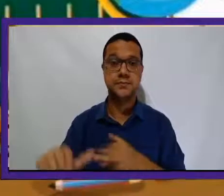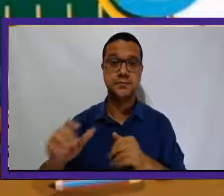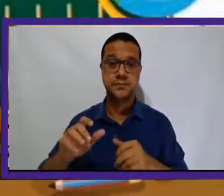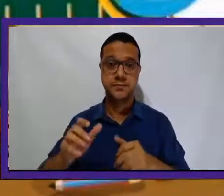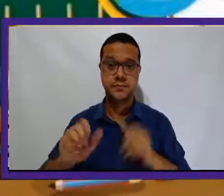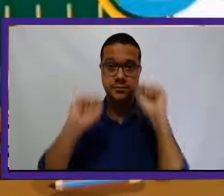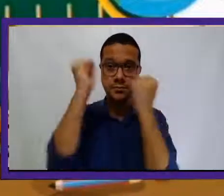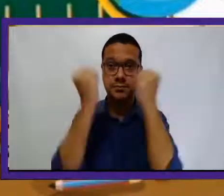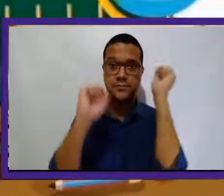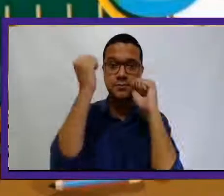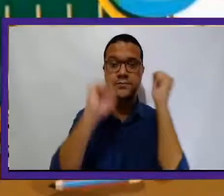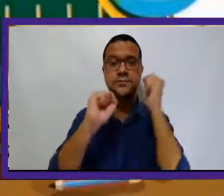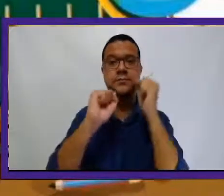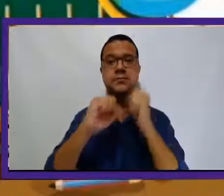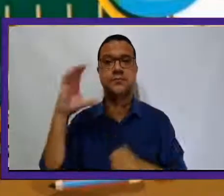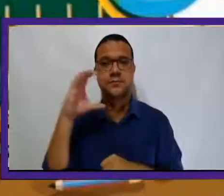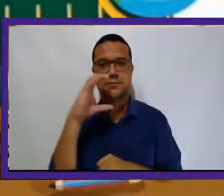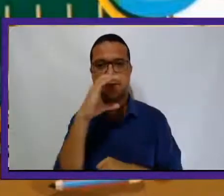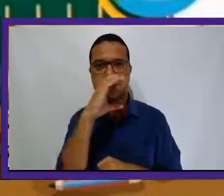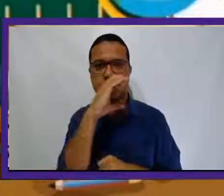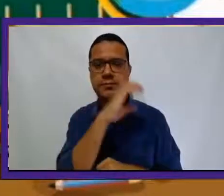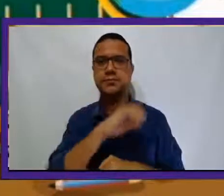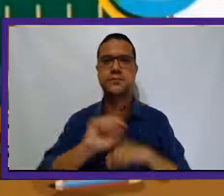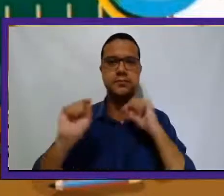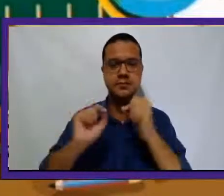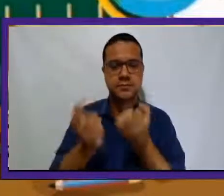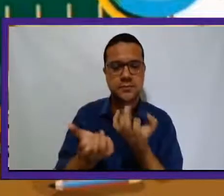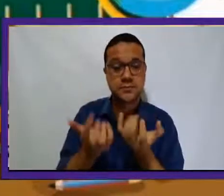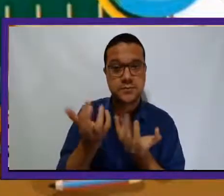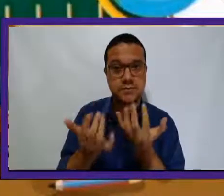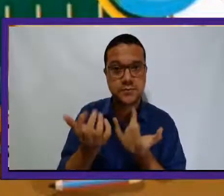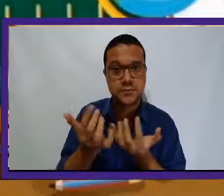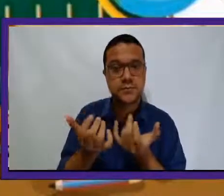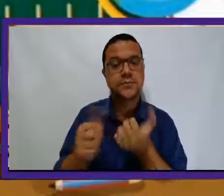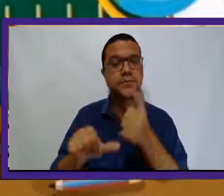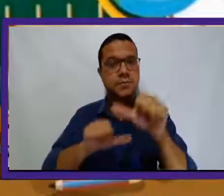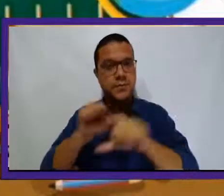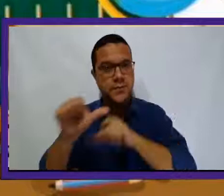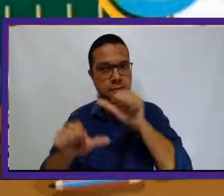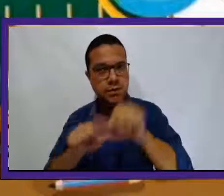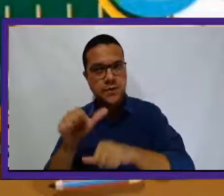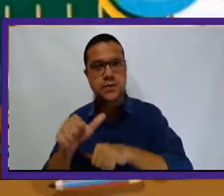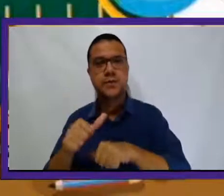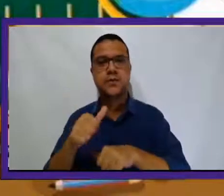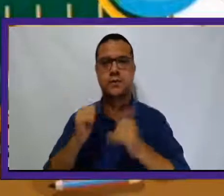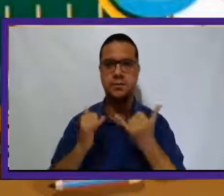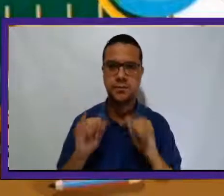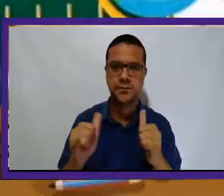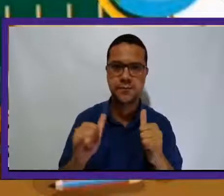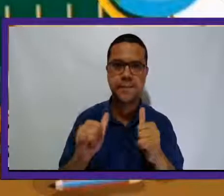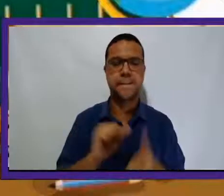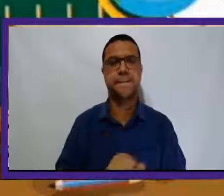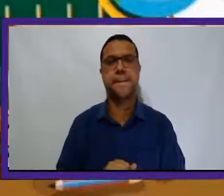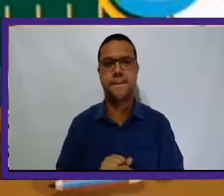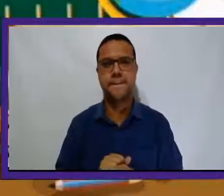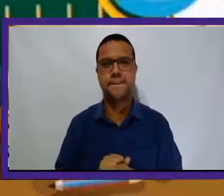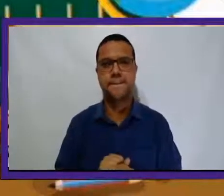As termelétricas São aquelas Que eu falei Lá no começo Se queima o combustível Para se gerar Energia